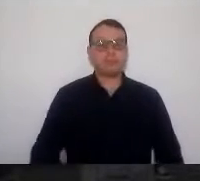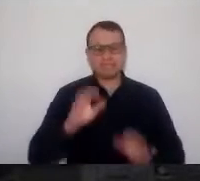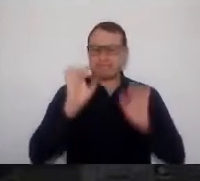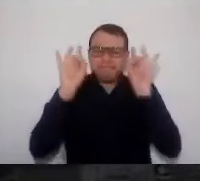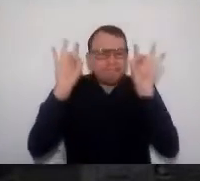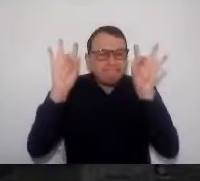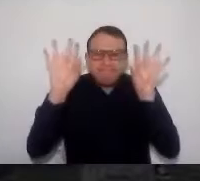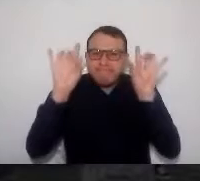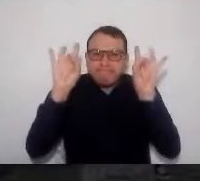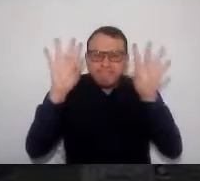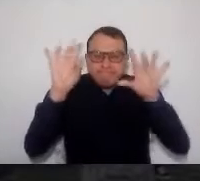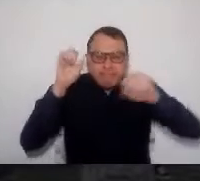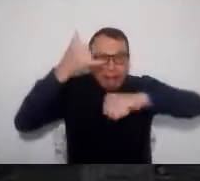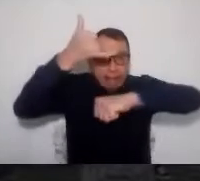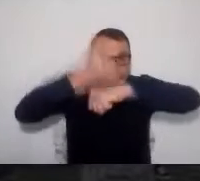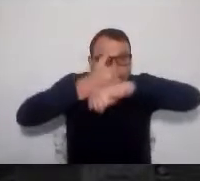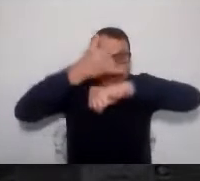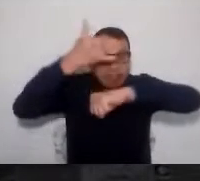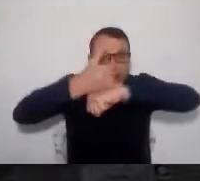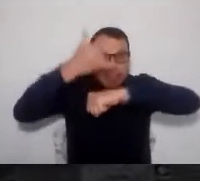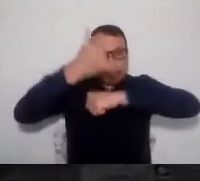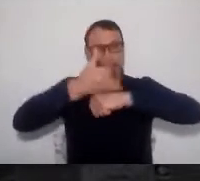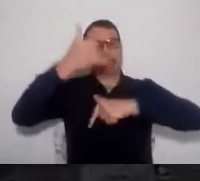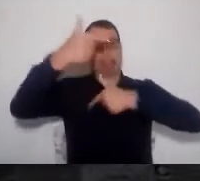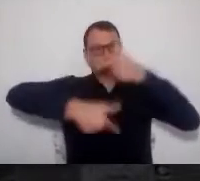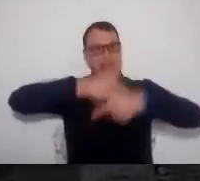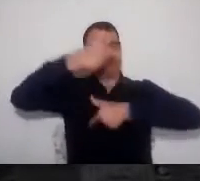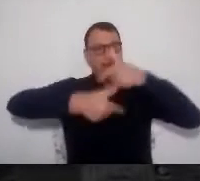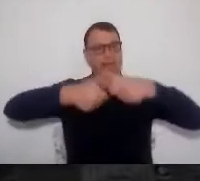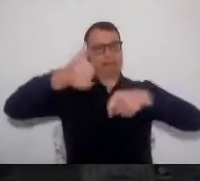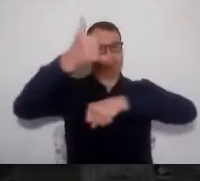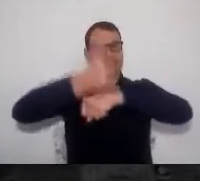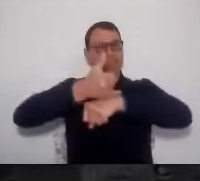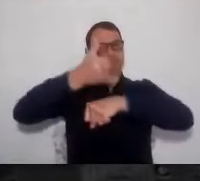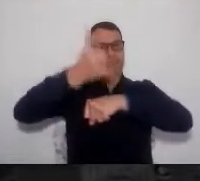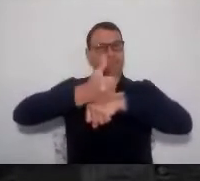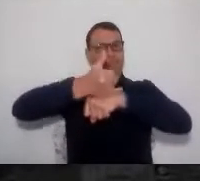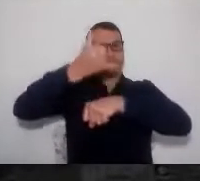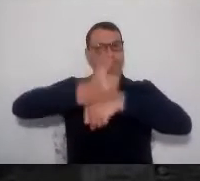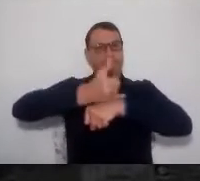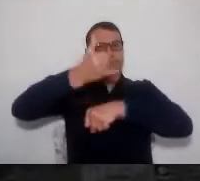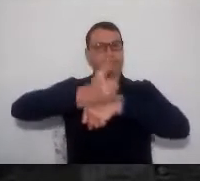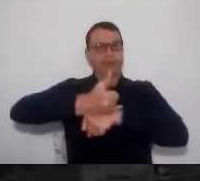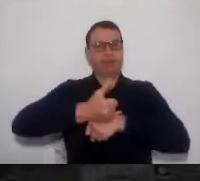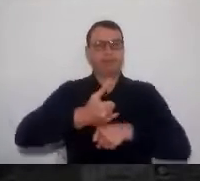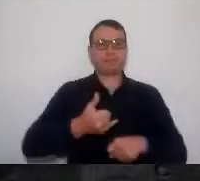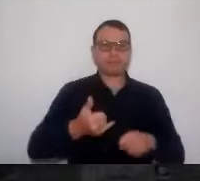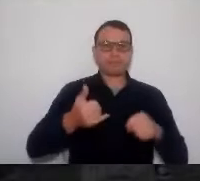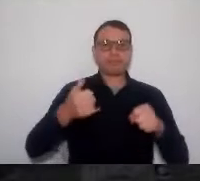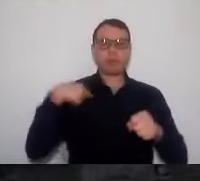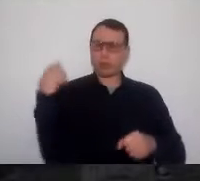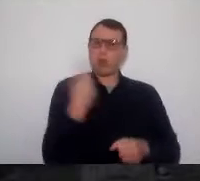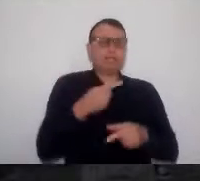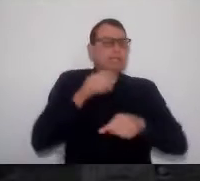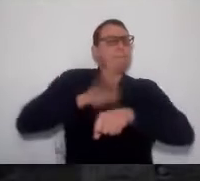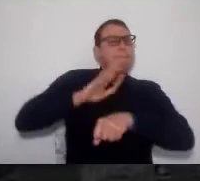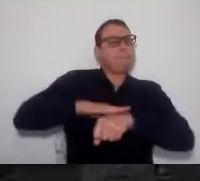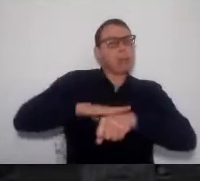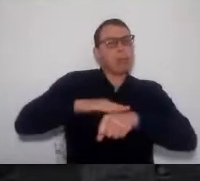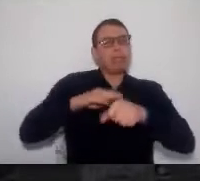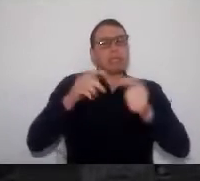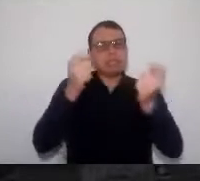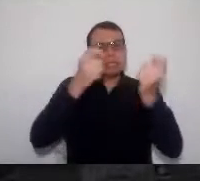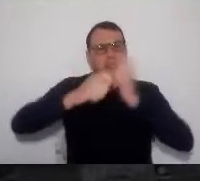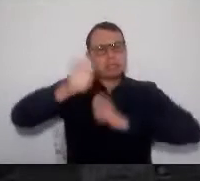trabalhadoras metalúrgicas. Como vocês sabem, estamos num período nesse setor econômico que a maioria das